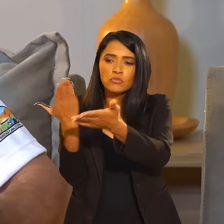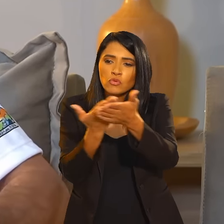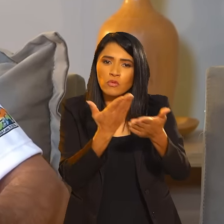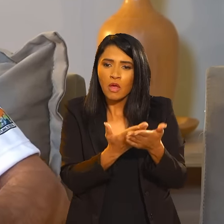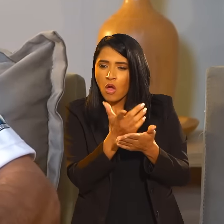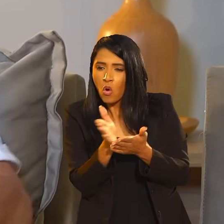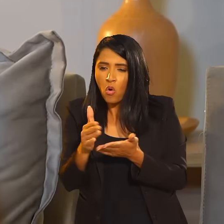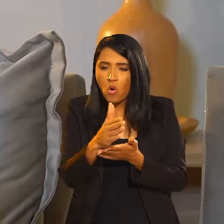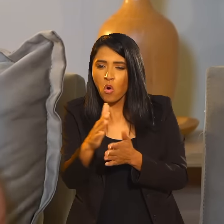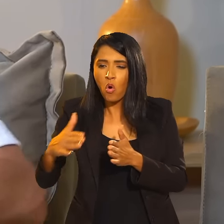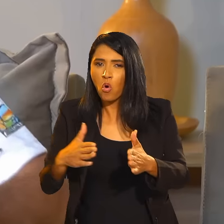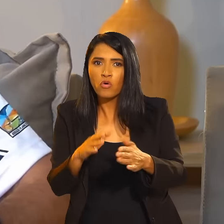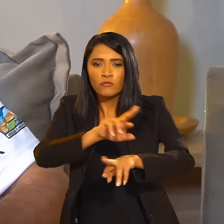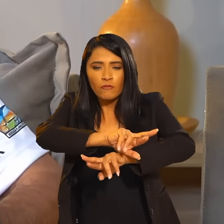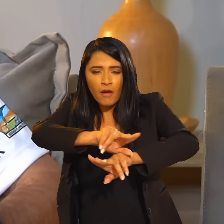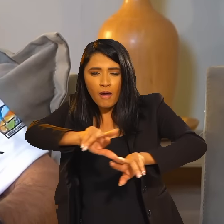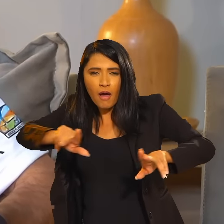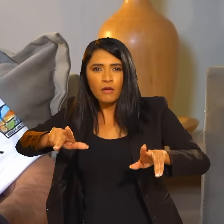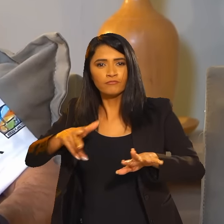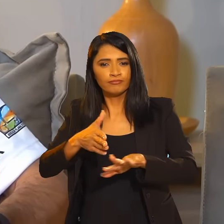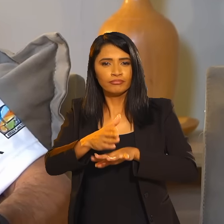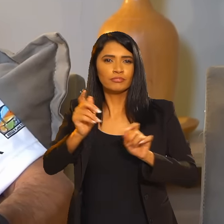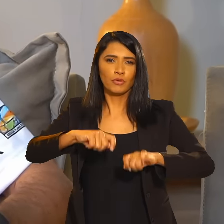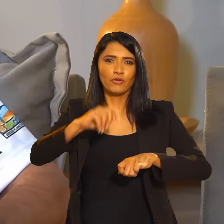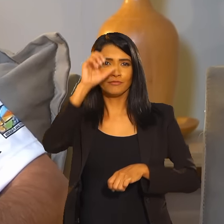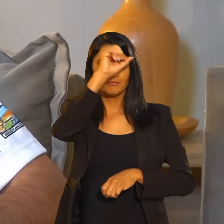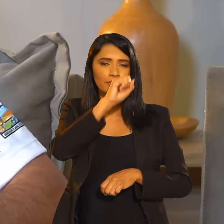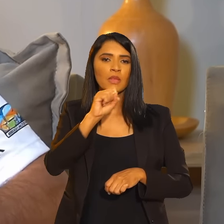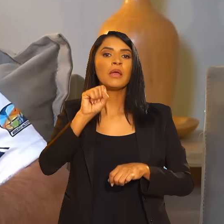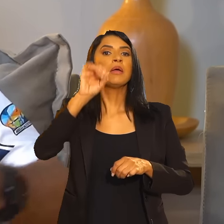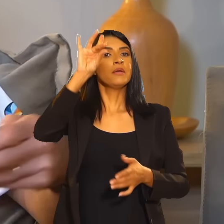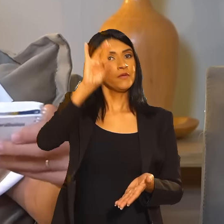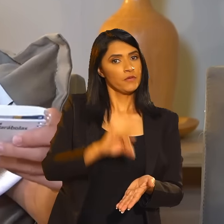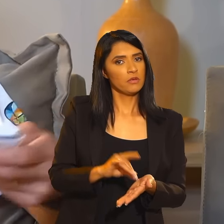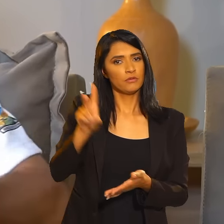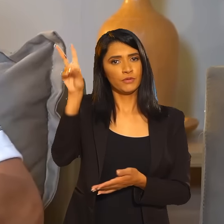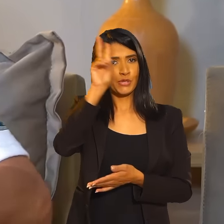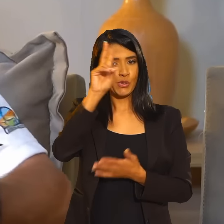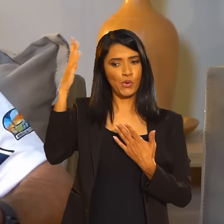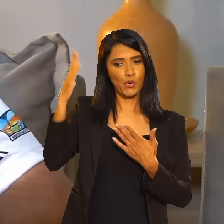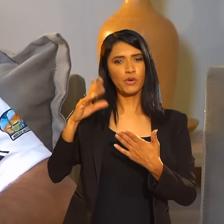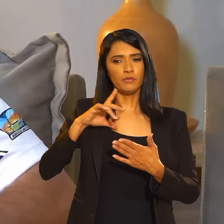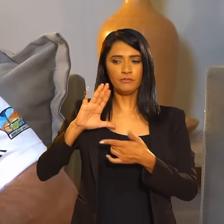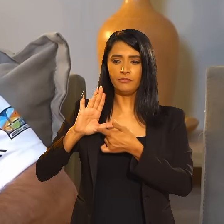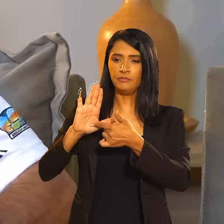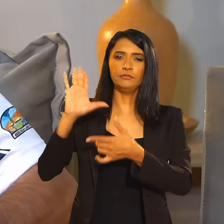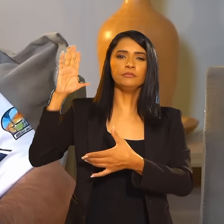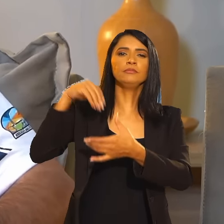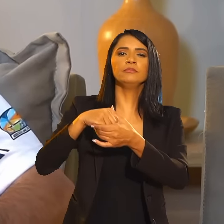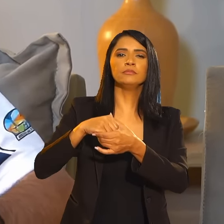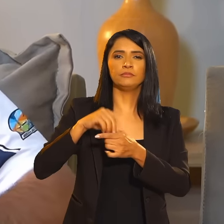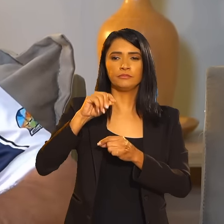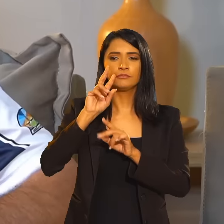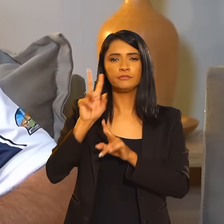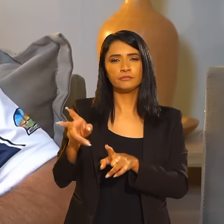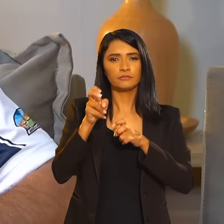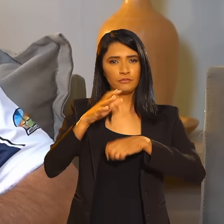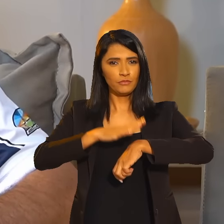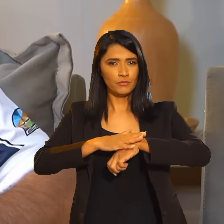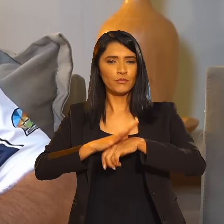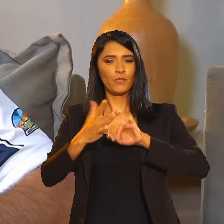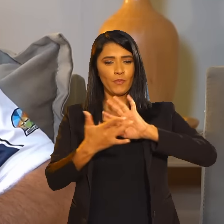e ela vai te mostrando outros caminhos. Mas o que realmente essa parábola está aqui na íntegra dela, a gente percebe que